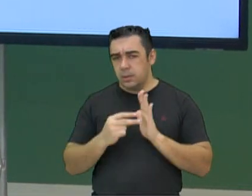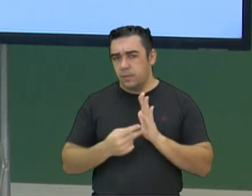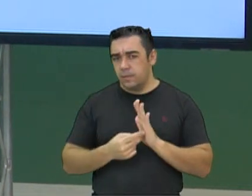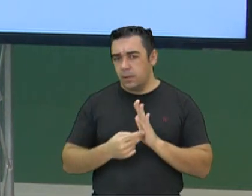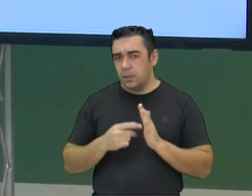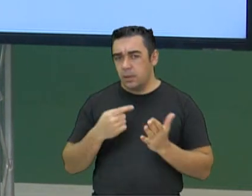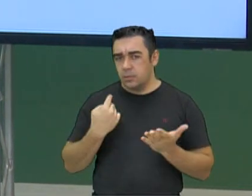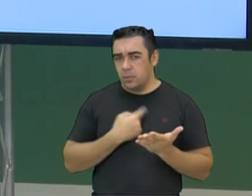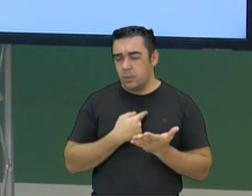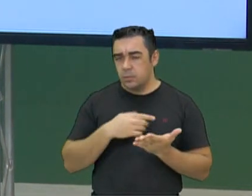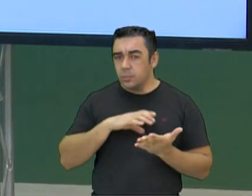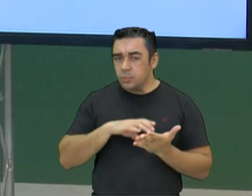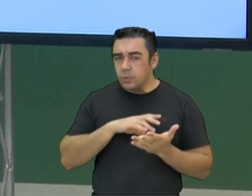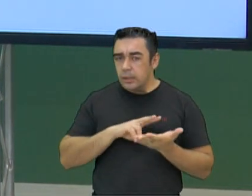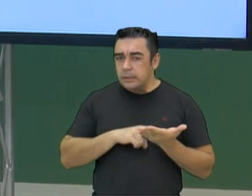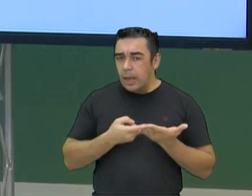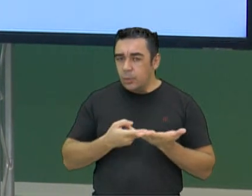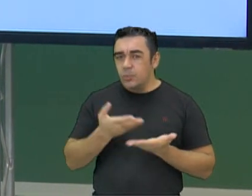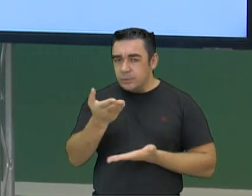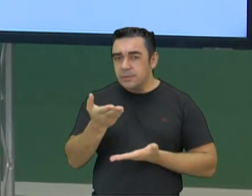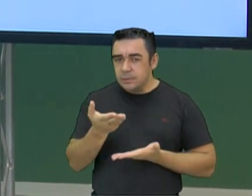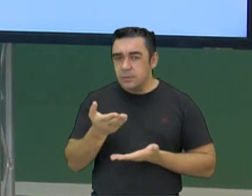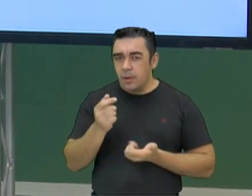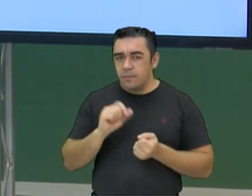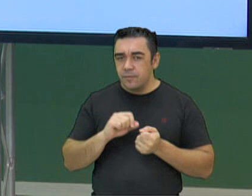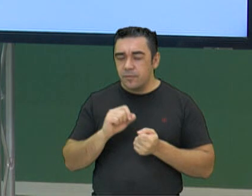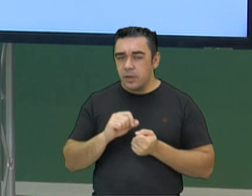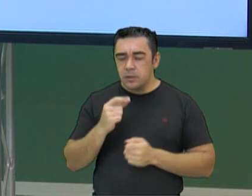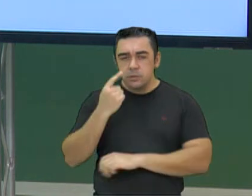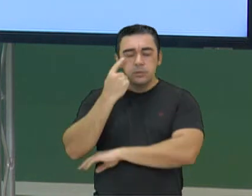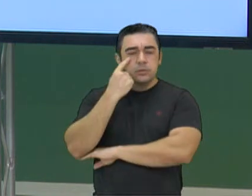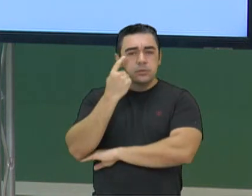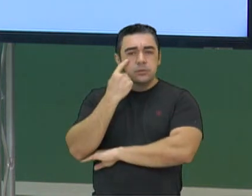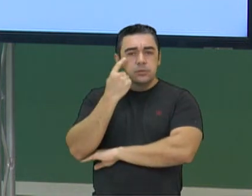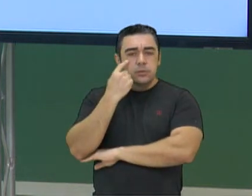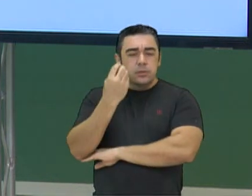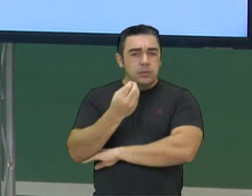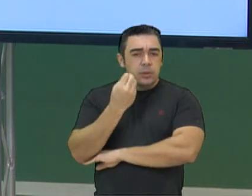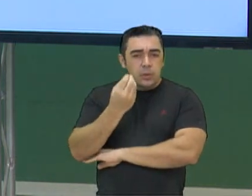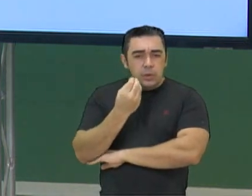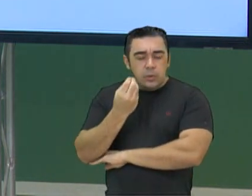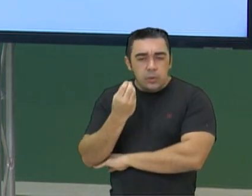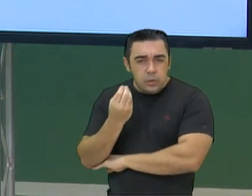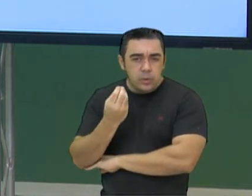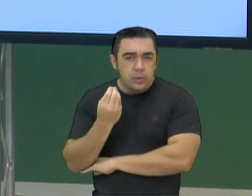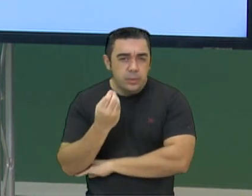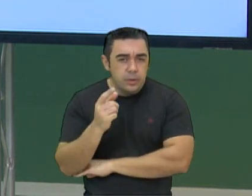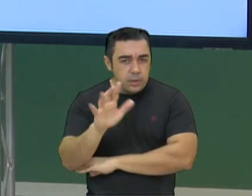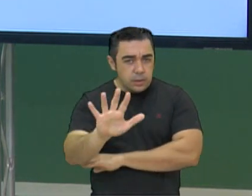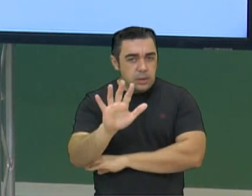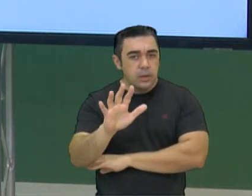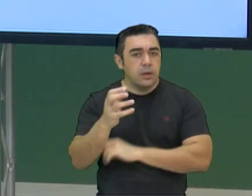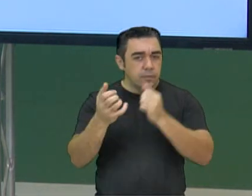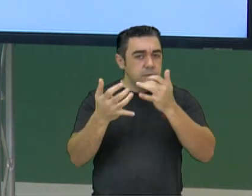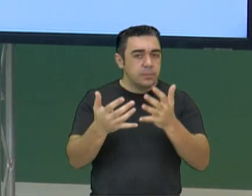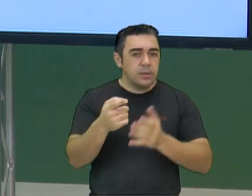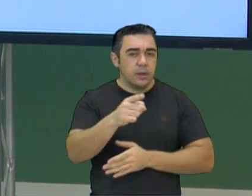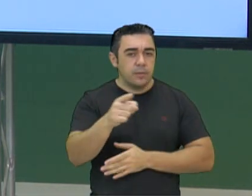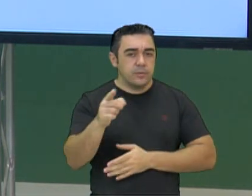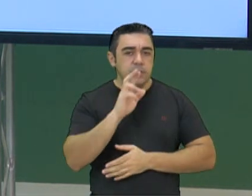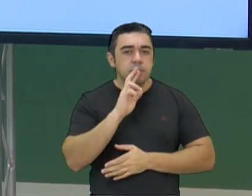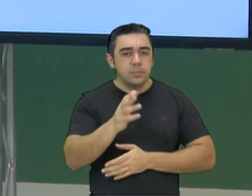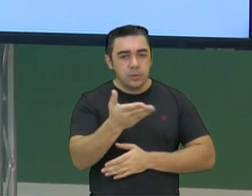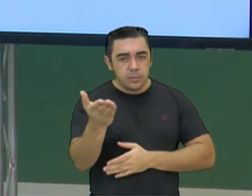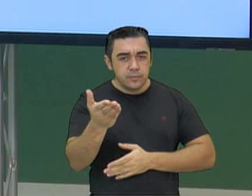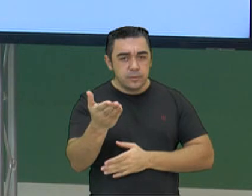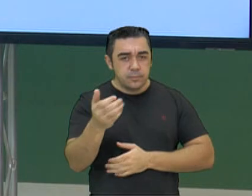nosso português, certo? Traduza ela para a linguagem, né, falada e daqui a pouco a gente vai dar a resposta para vocês aí